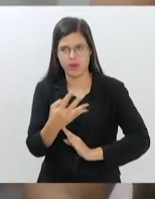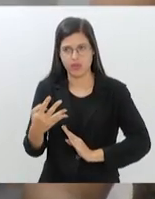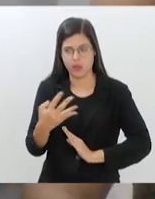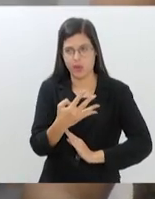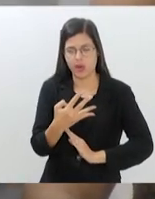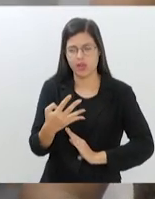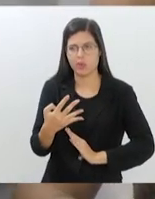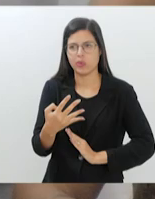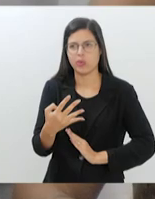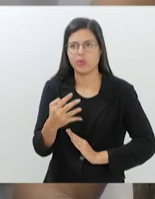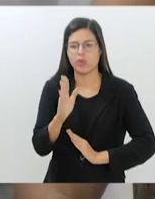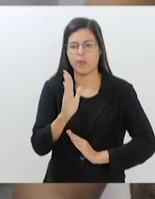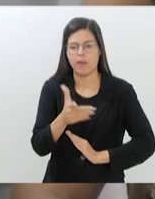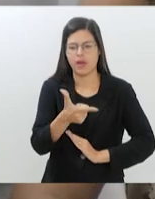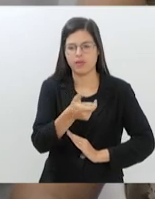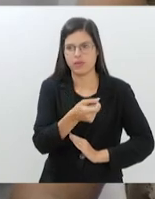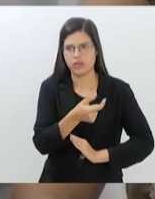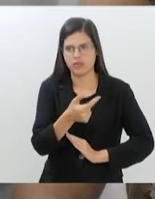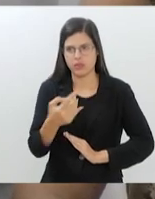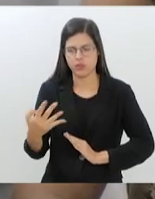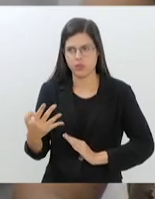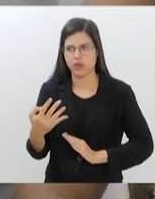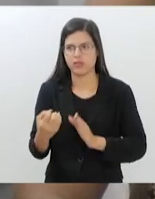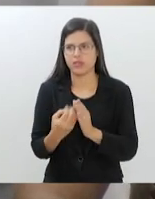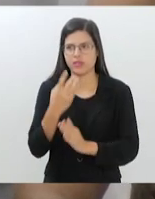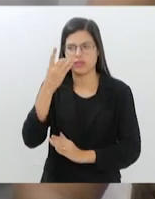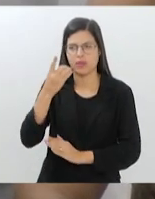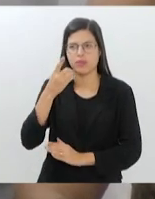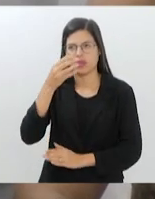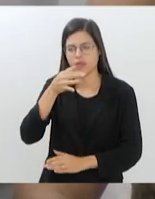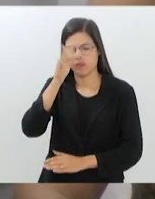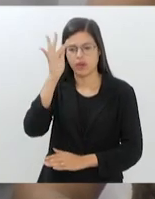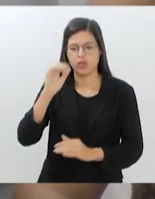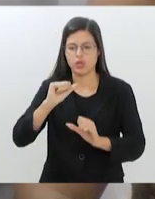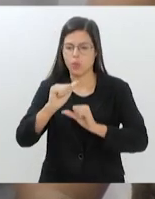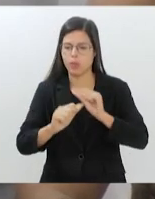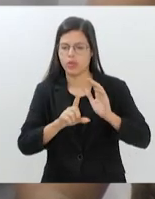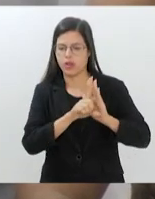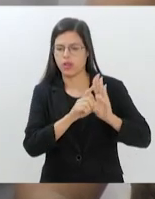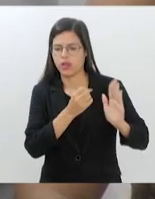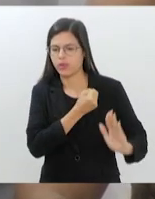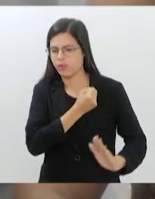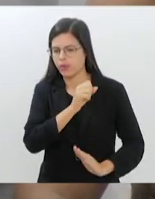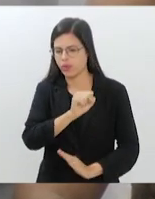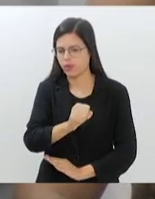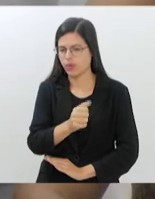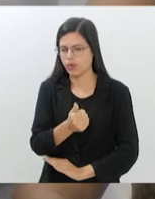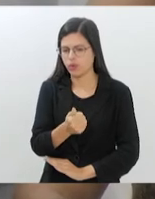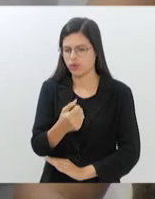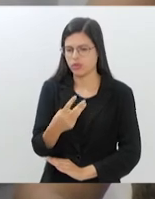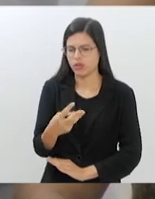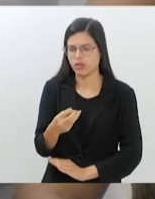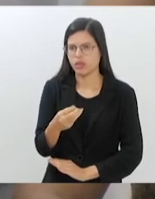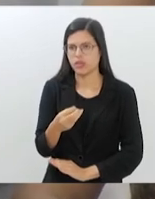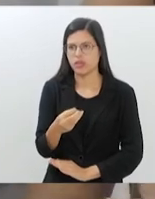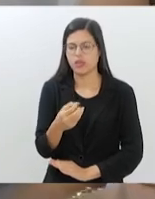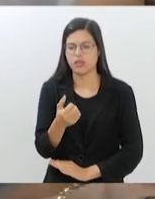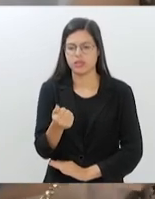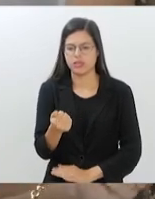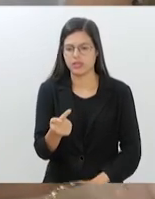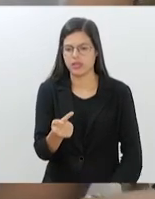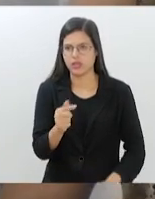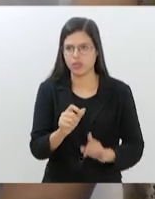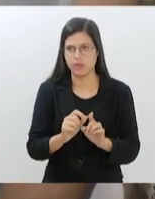3944 de 2024 de autoria do deputado Fred Pacheco que altera a lei número 8130 de 17 de outubro de